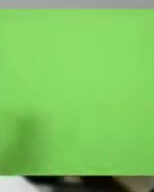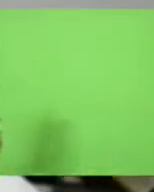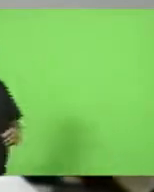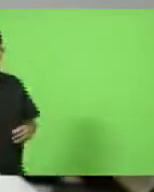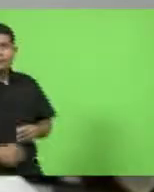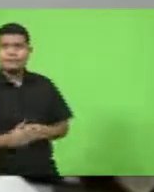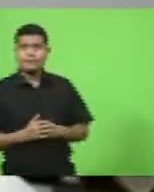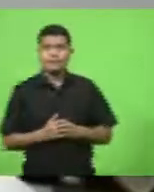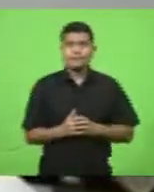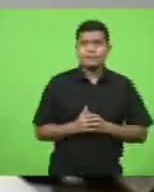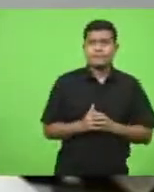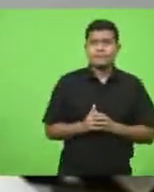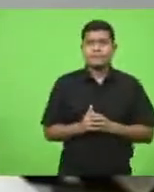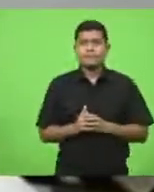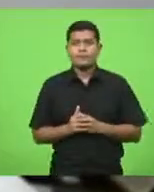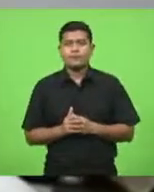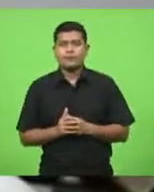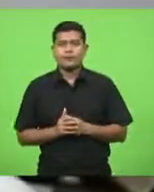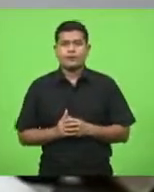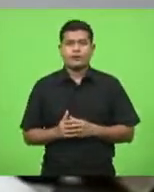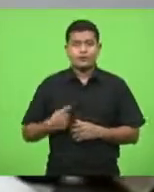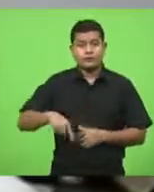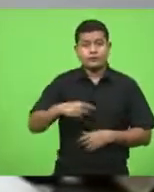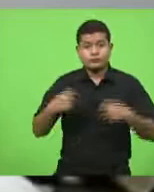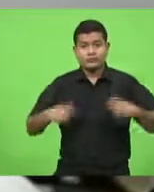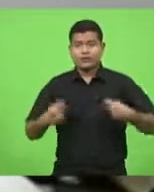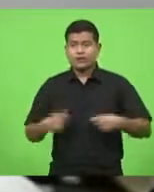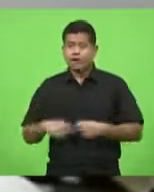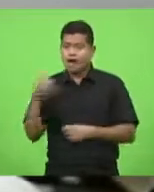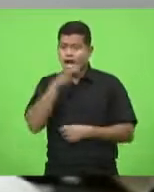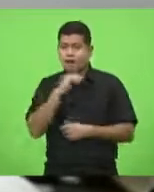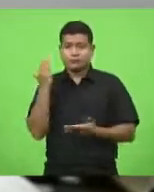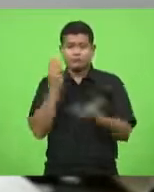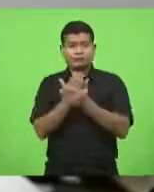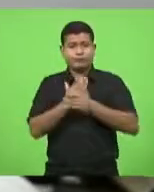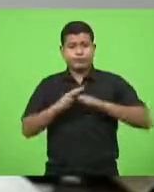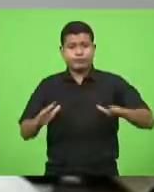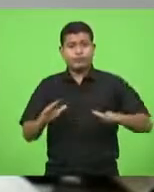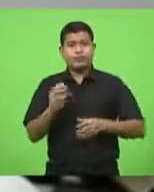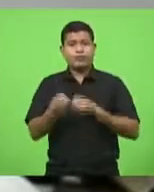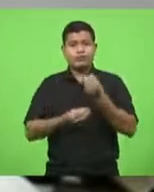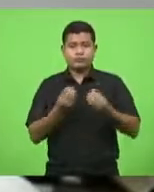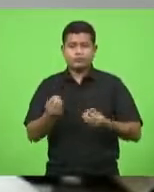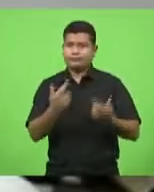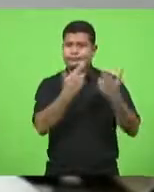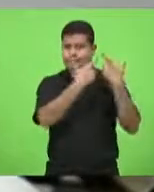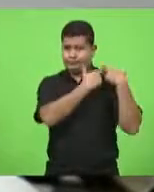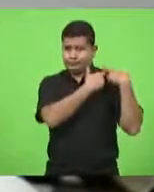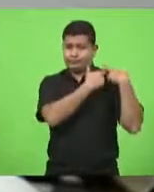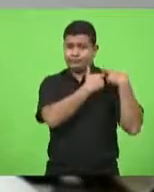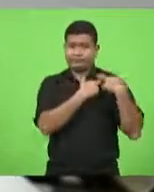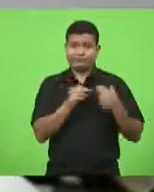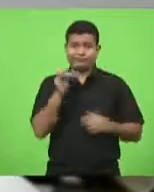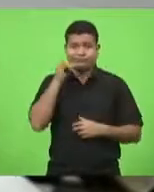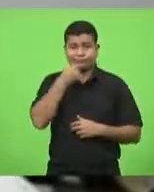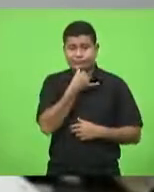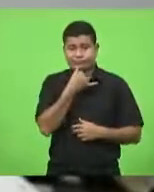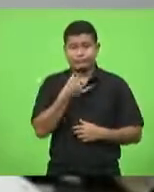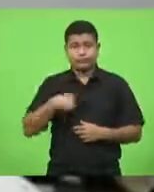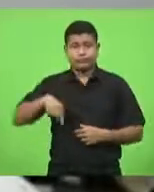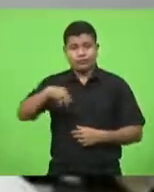trabalhador for, nós precisamos nos livrar disso com responsabilidade. Infelizmente,